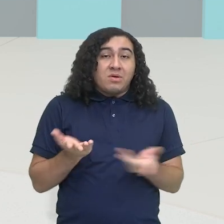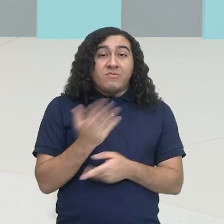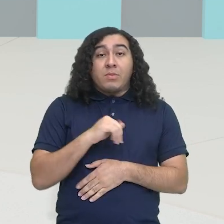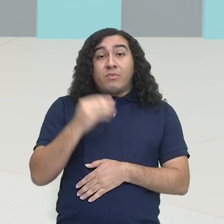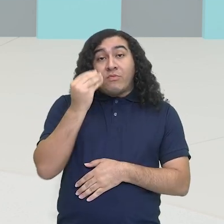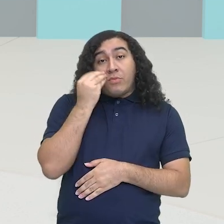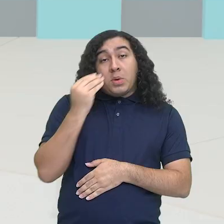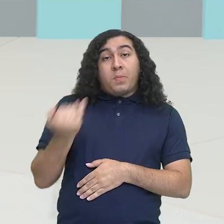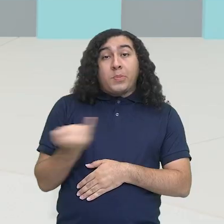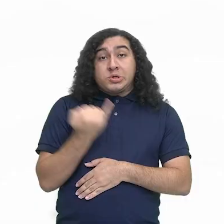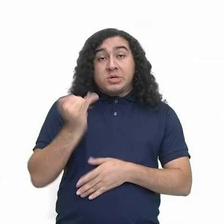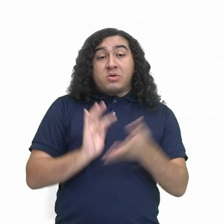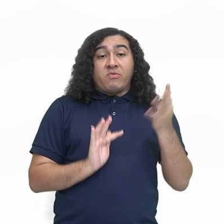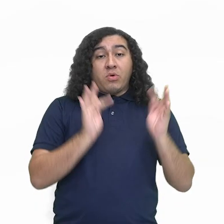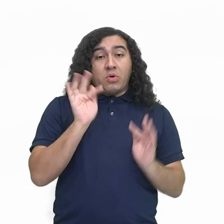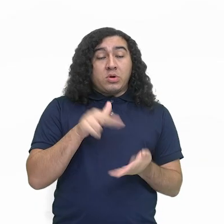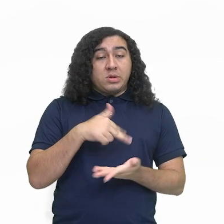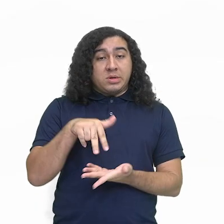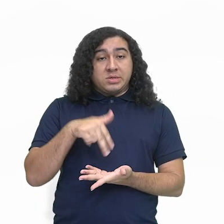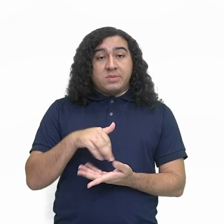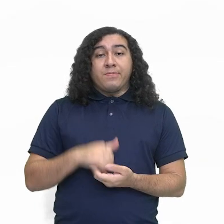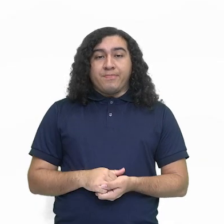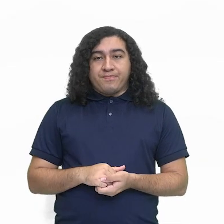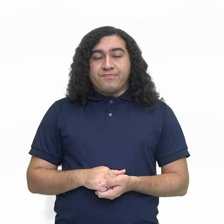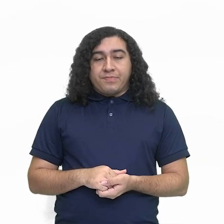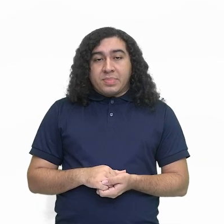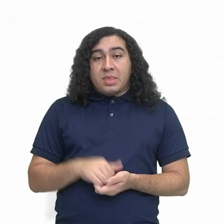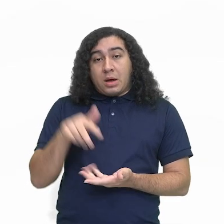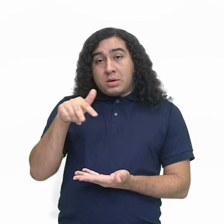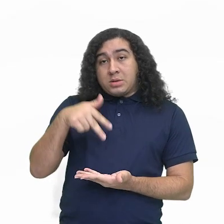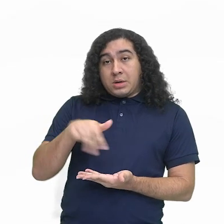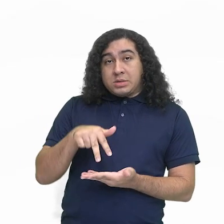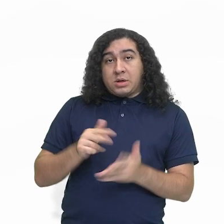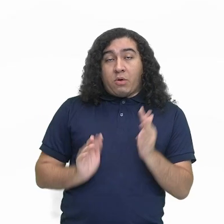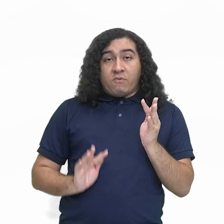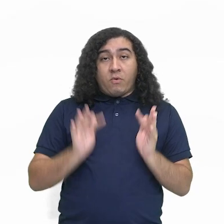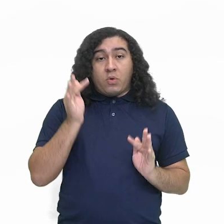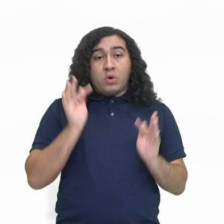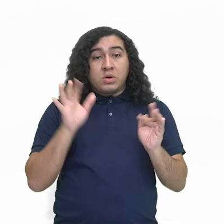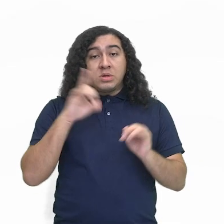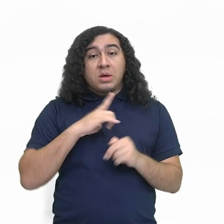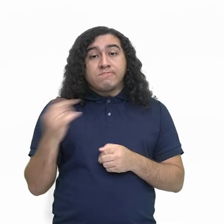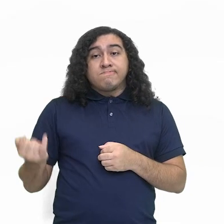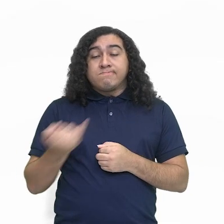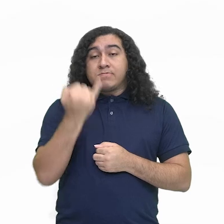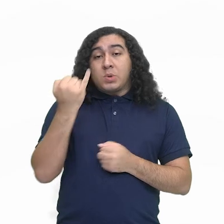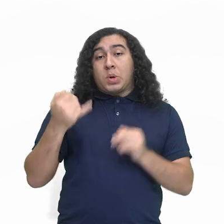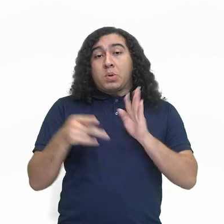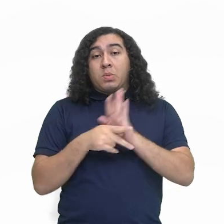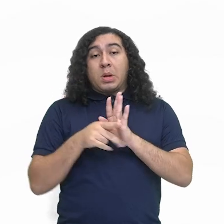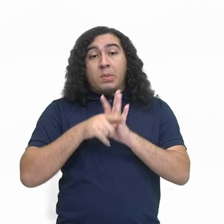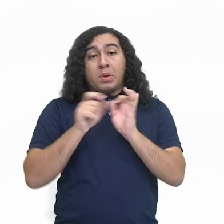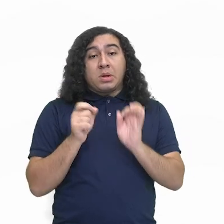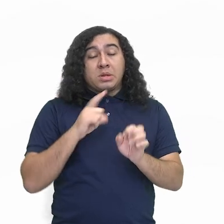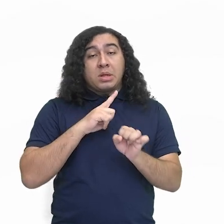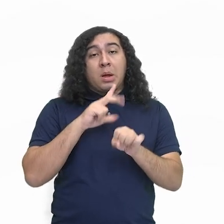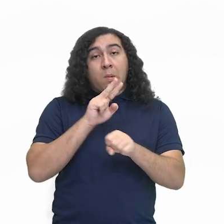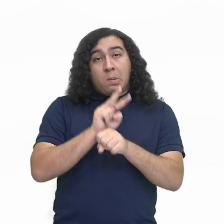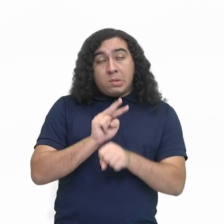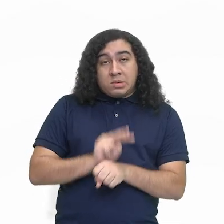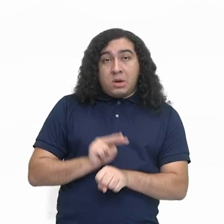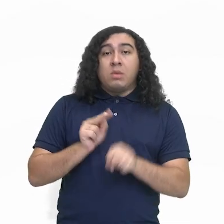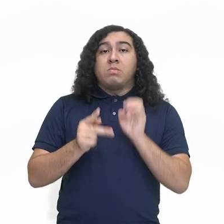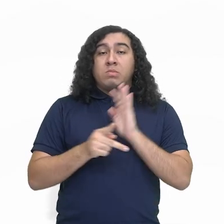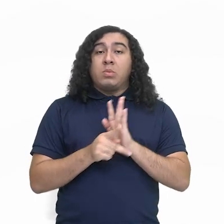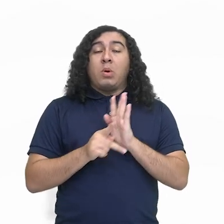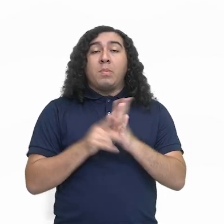importância das danças folclóricas. Bom, as danças folclóricas, elas desempenham um papel fundamental na preservação e promoção